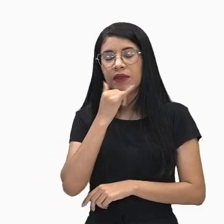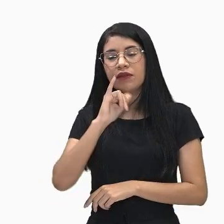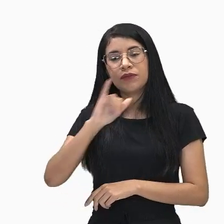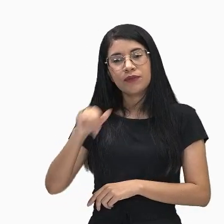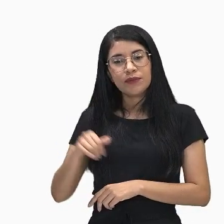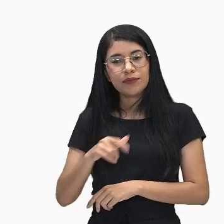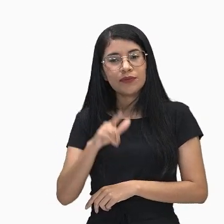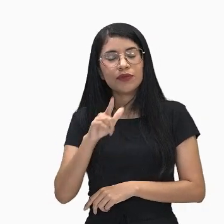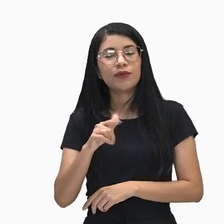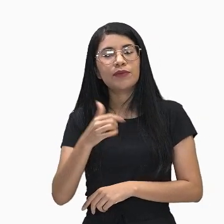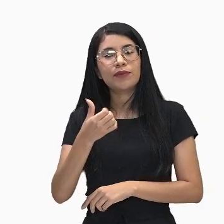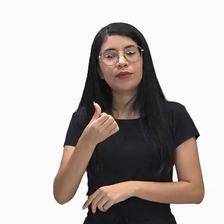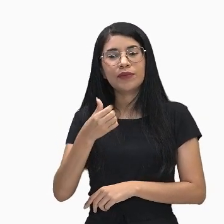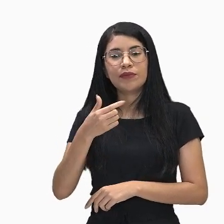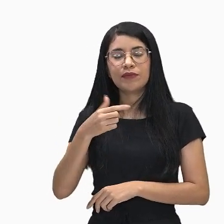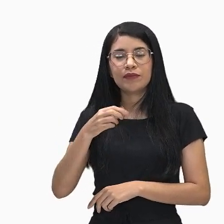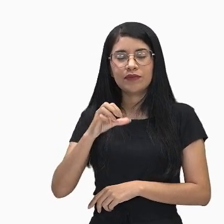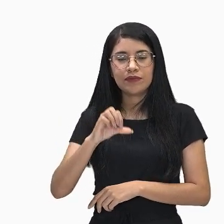de